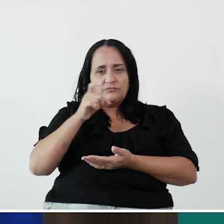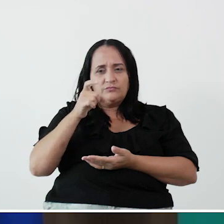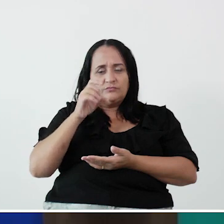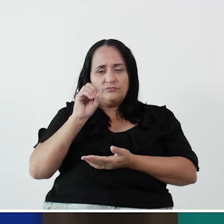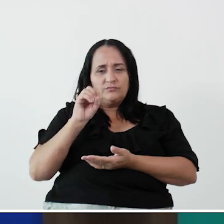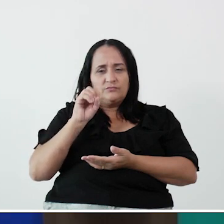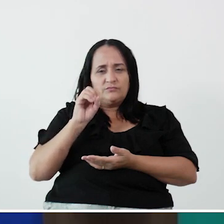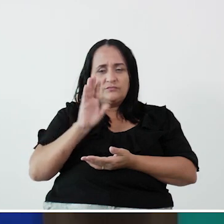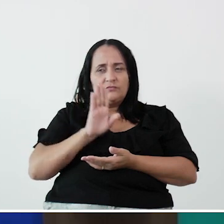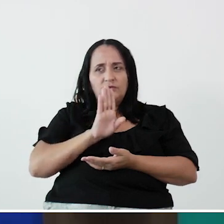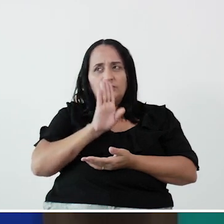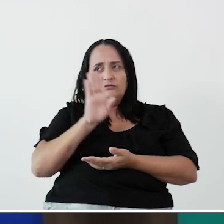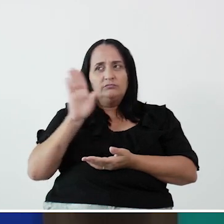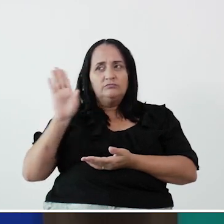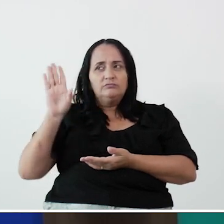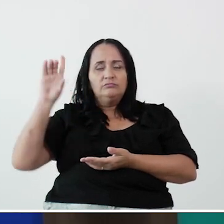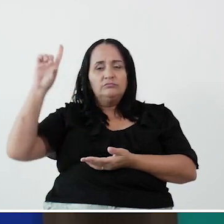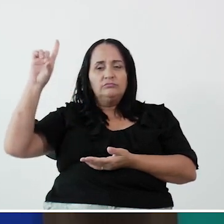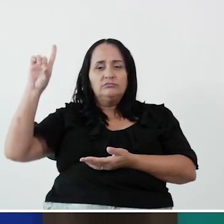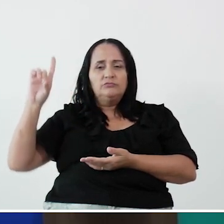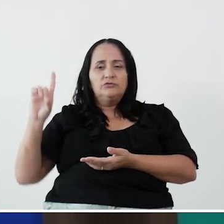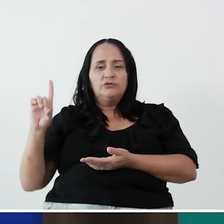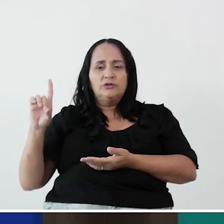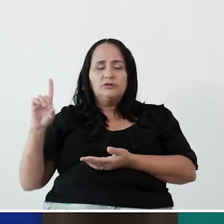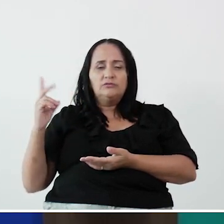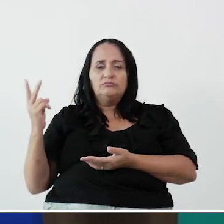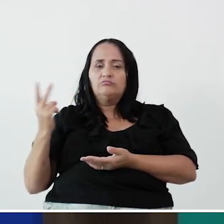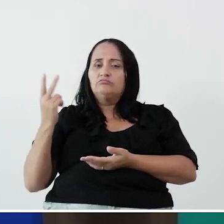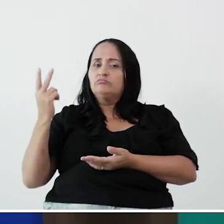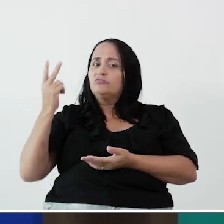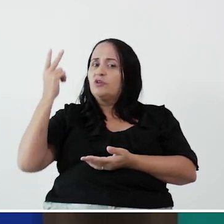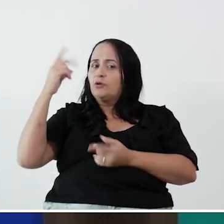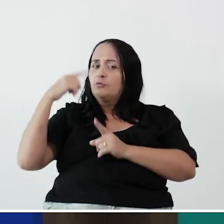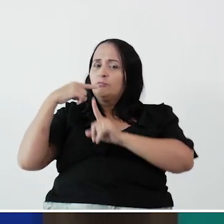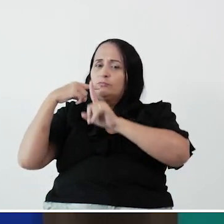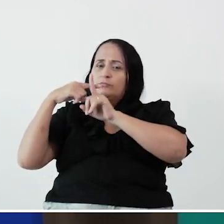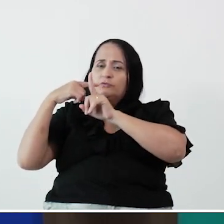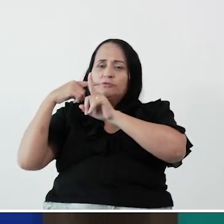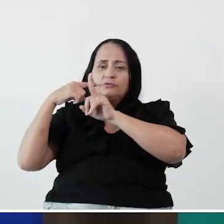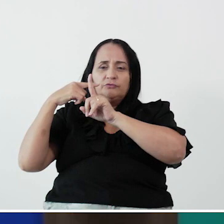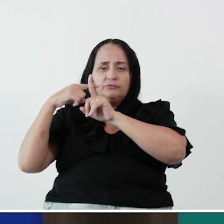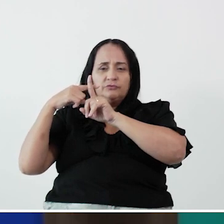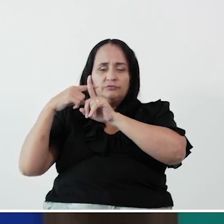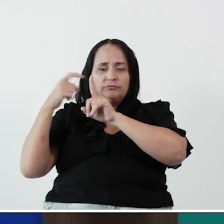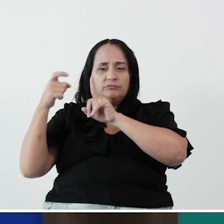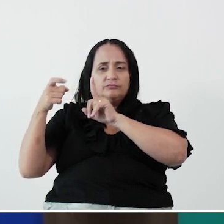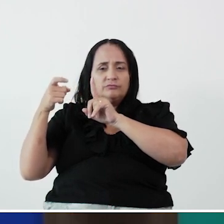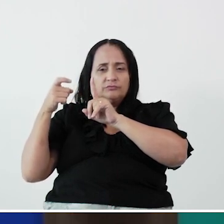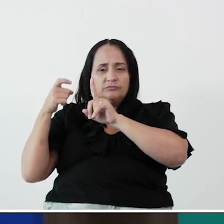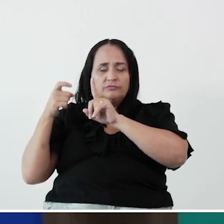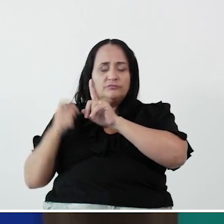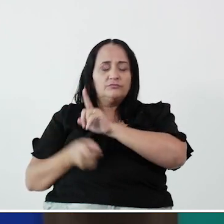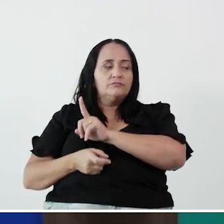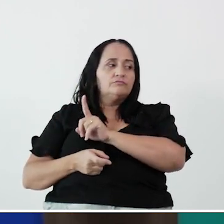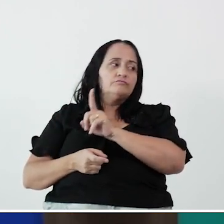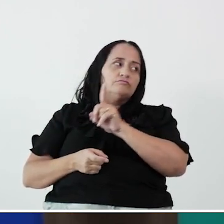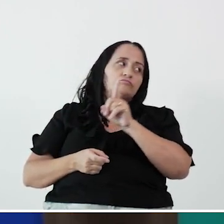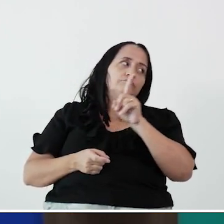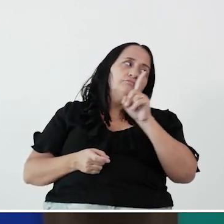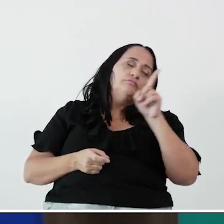da origem, vamos marcar valores positivos para x. À esquerda da